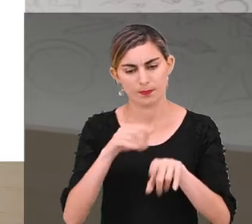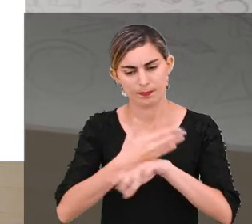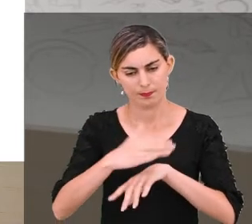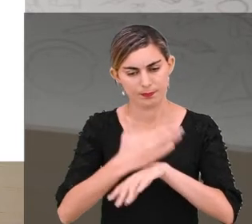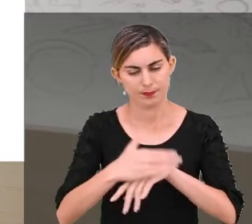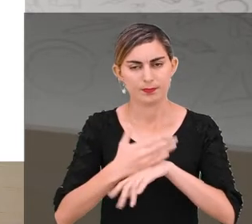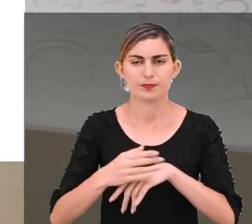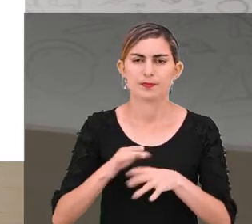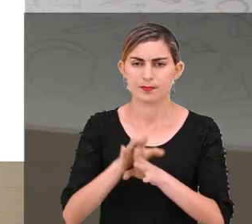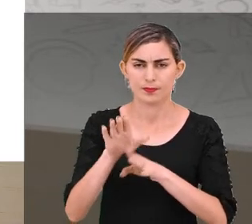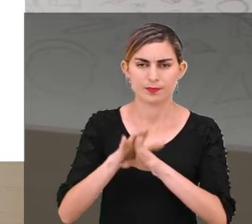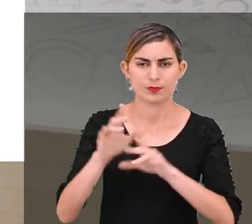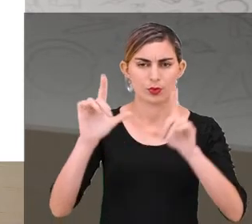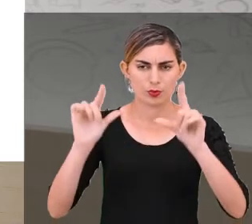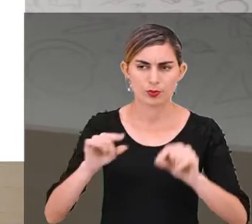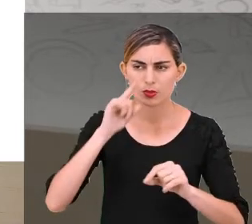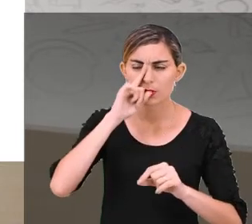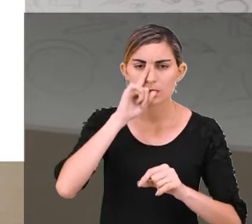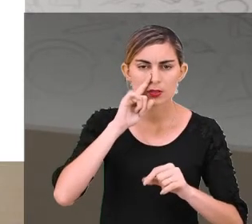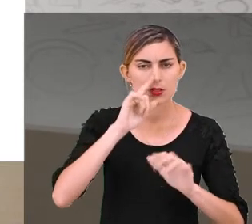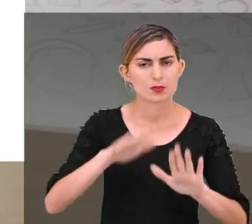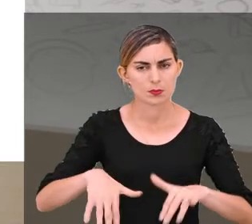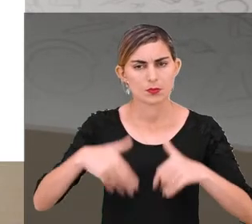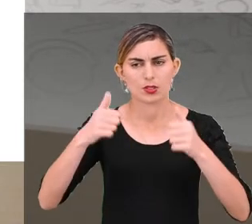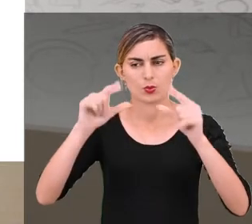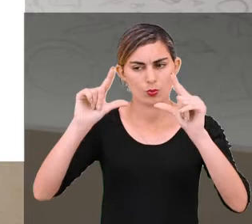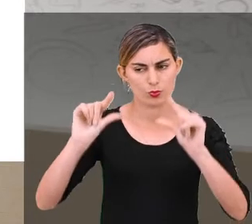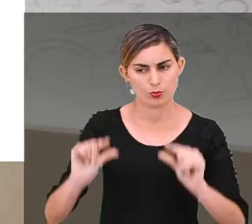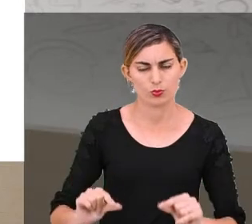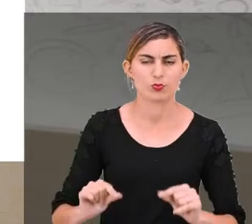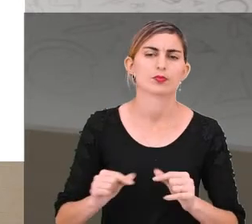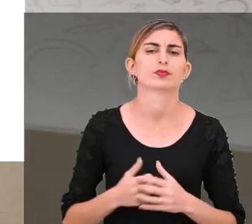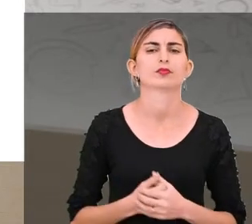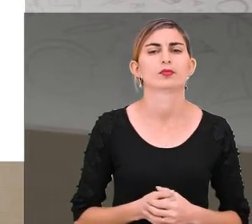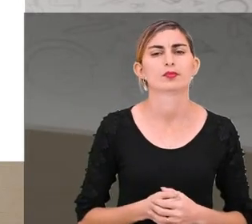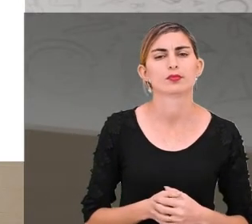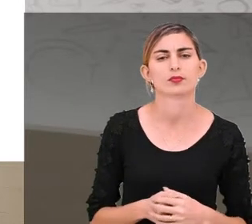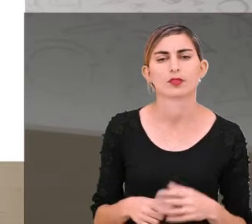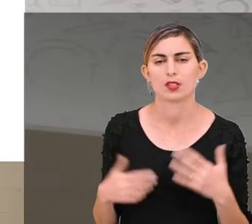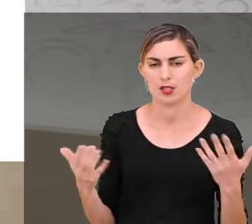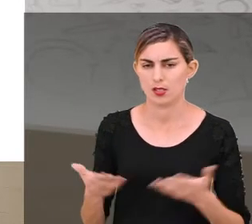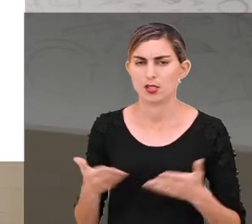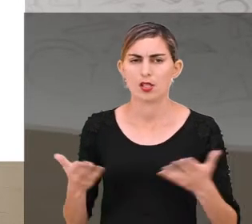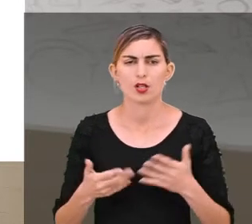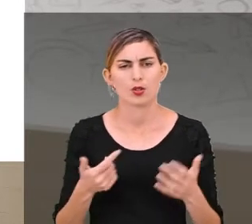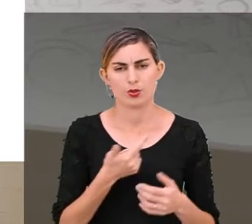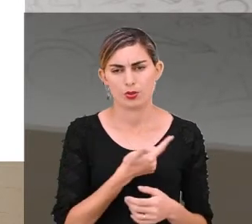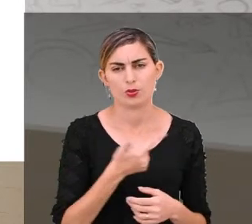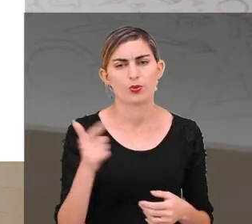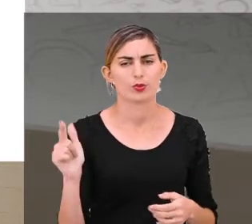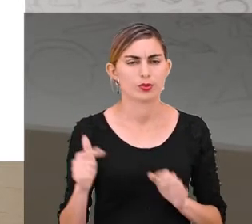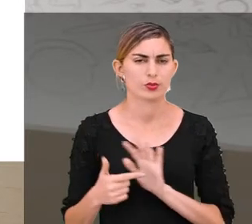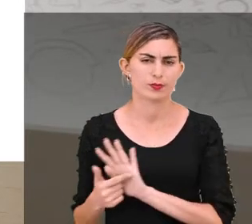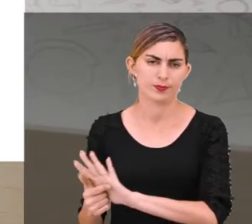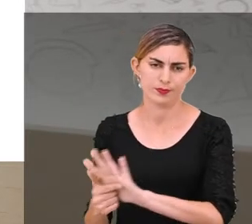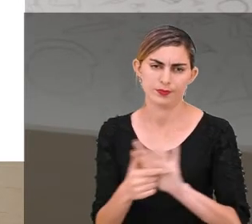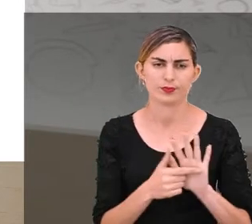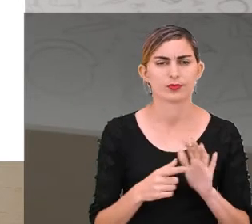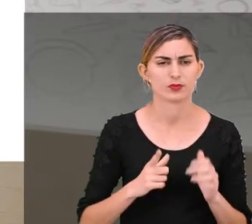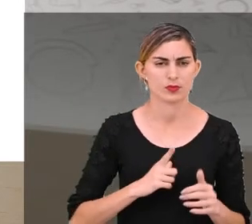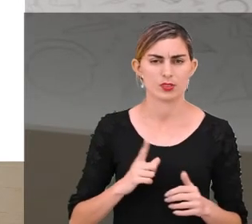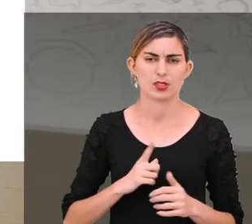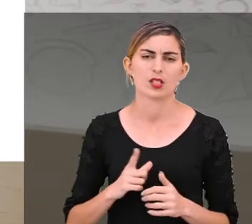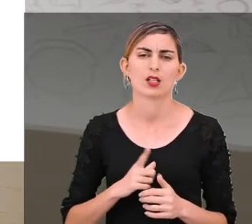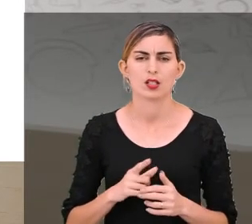os riscos e as medidas de controle sejam eficientes. Vamos agora para outro cenário.